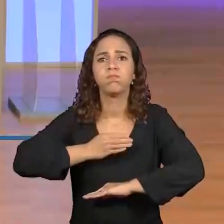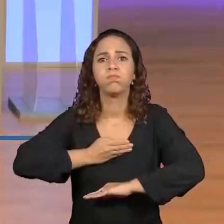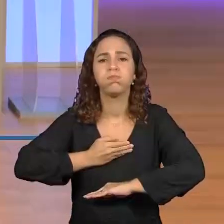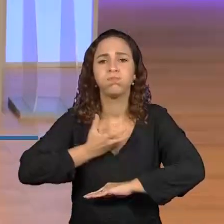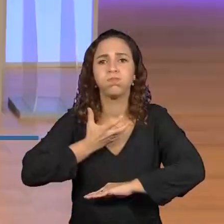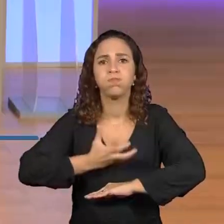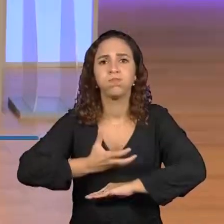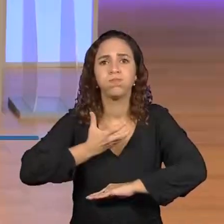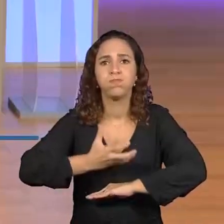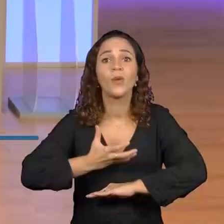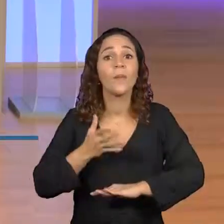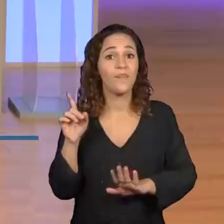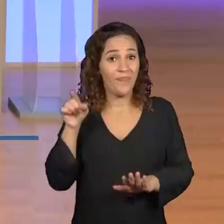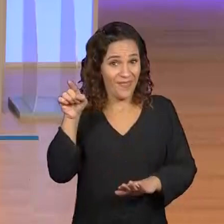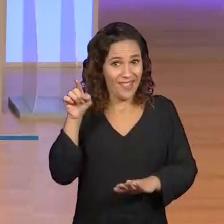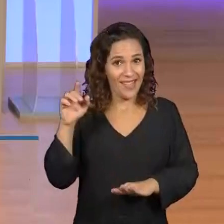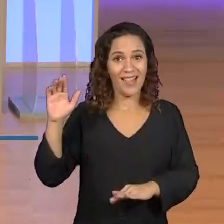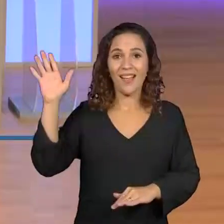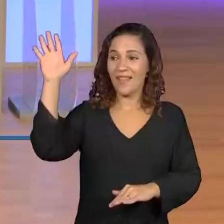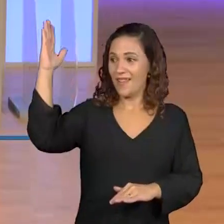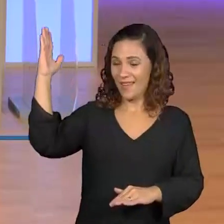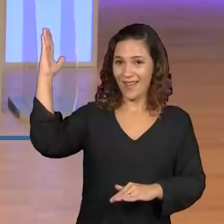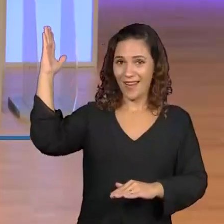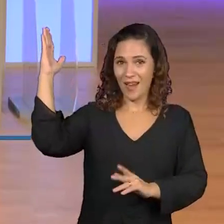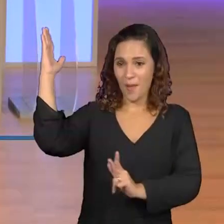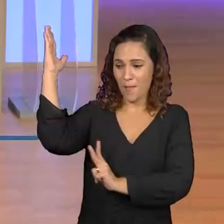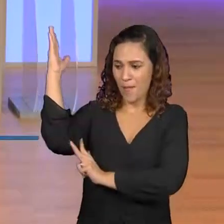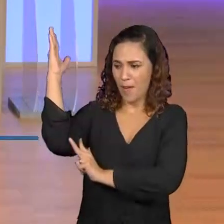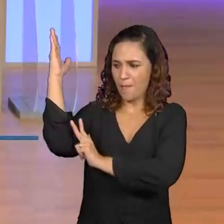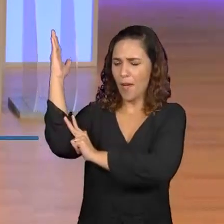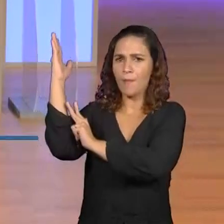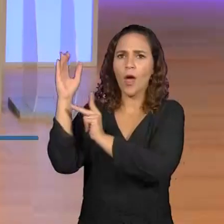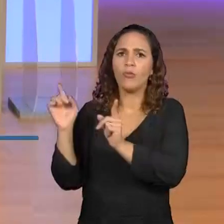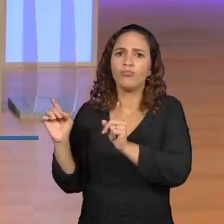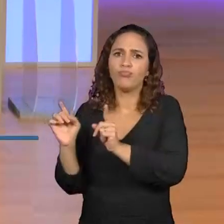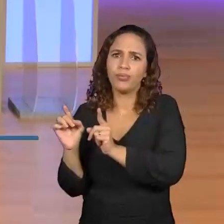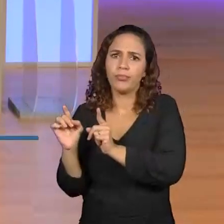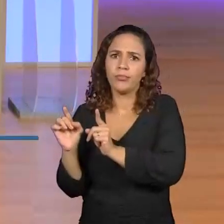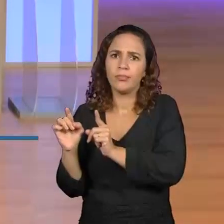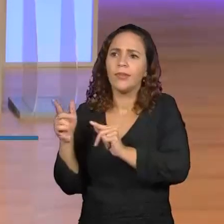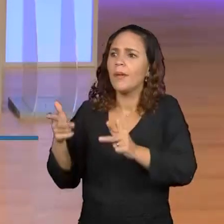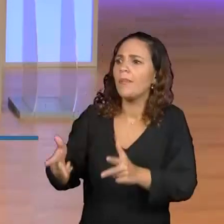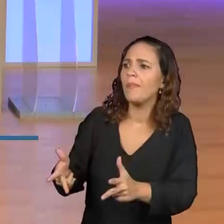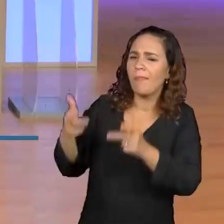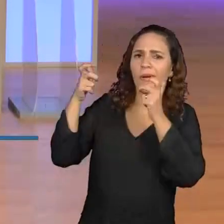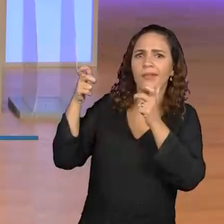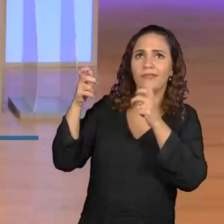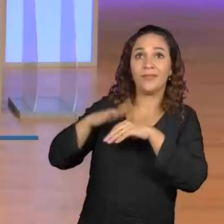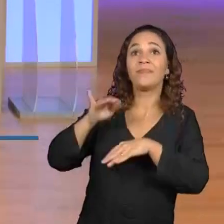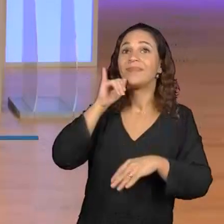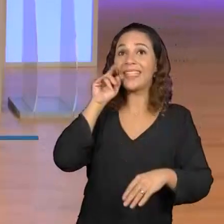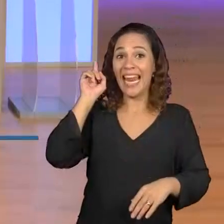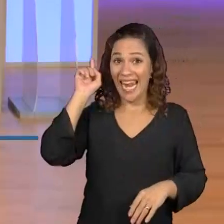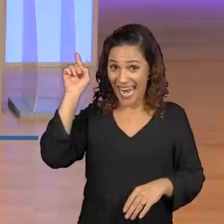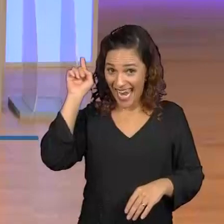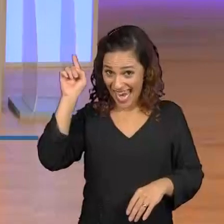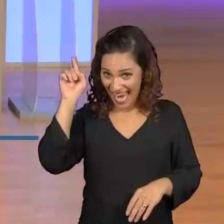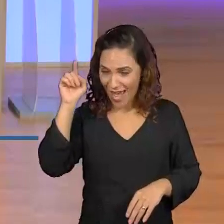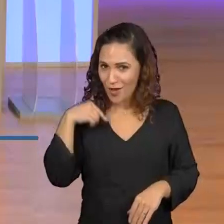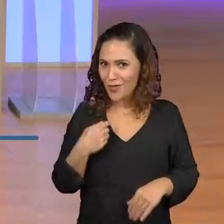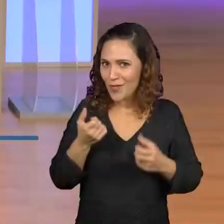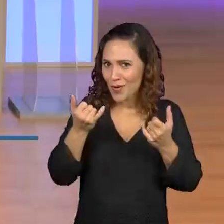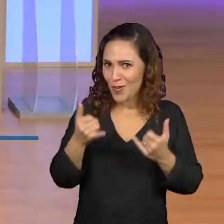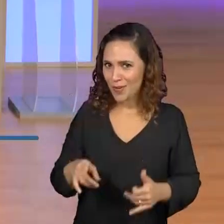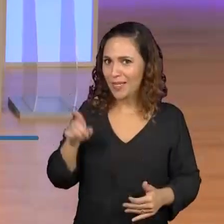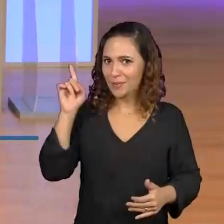não é? Então, a gente acaba vendo ela mais saltitante do que o sapo e a rã. Lá em Pernambuco, deixa eu contar, tinha